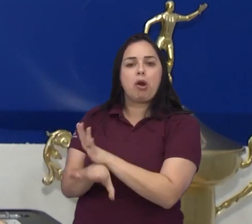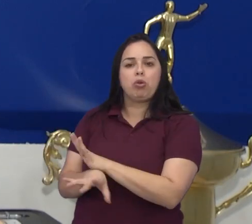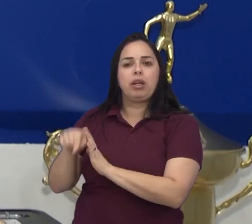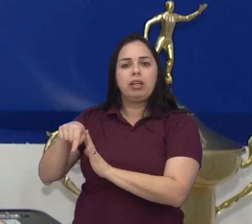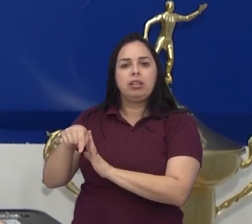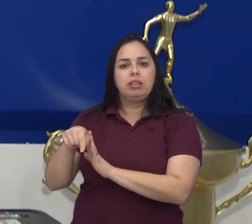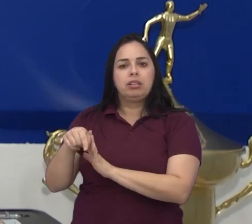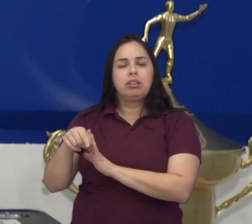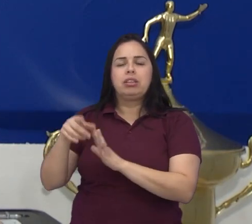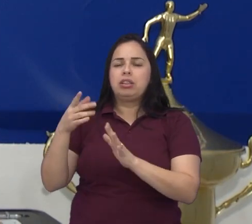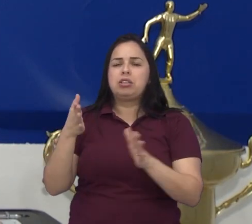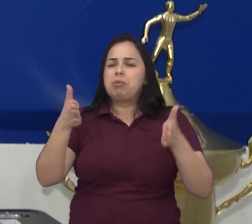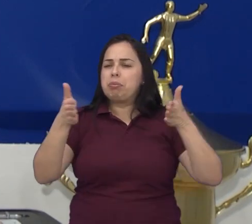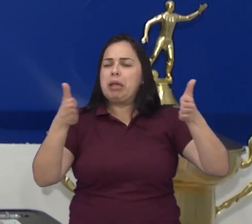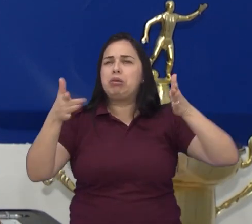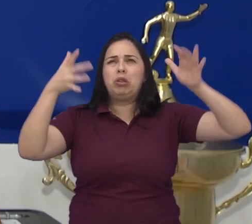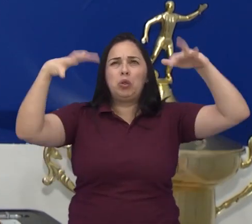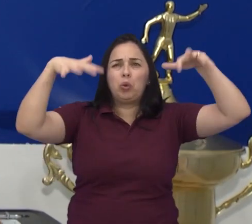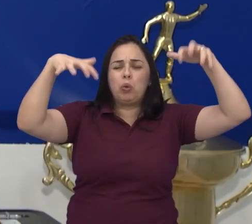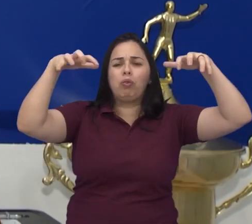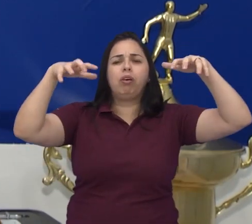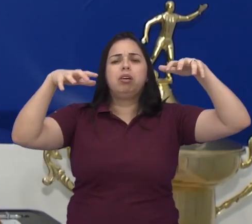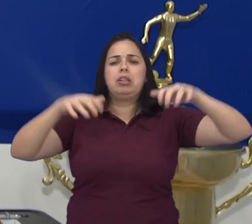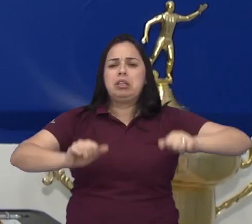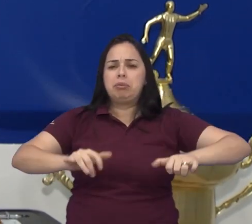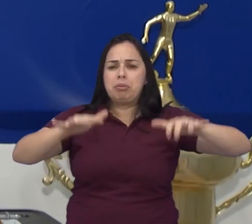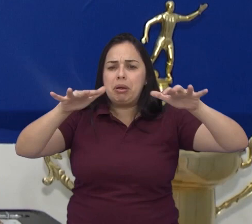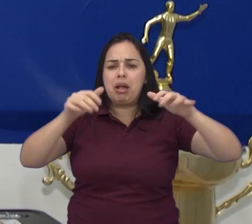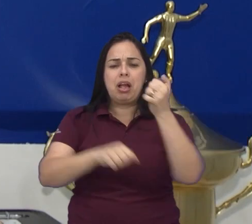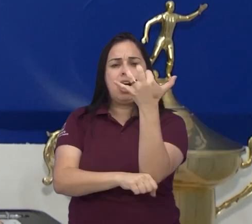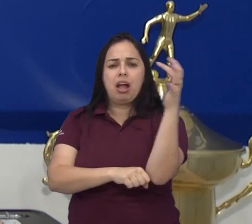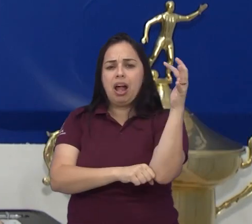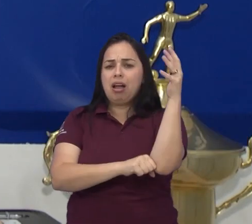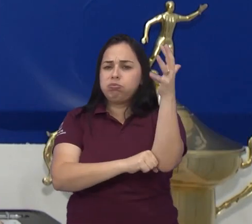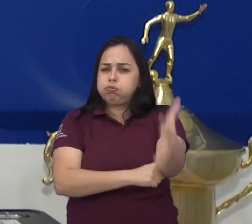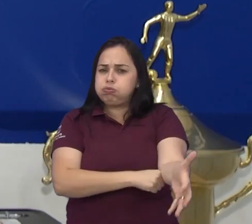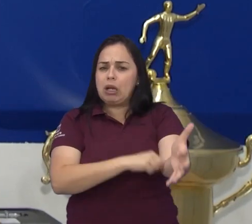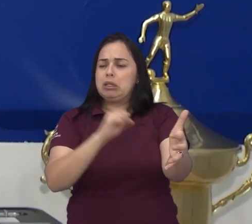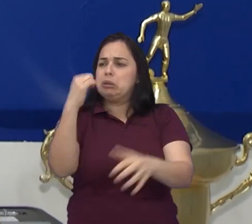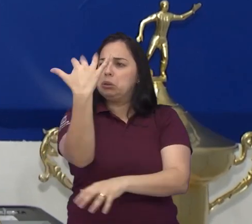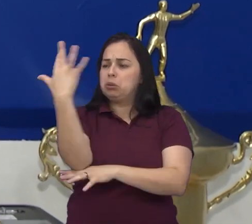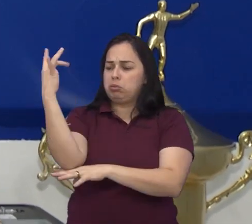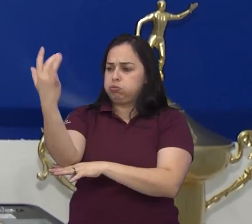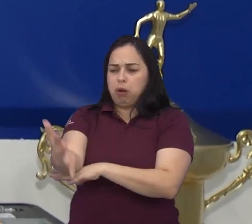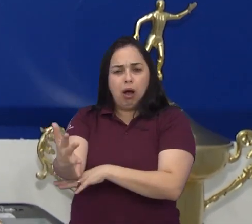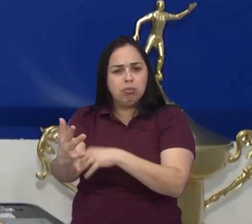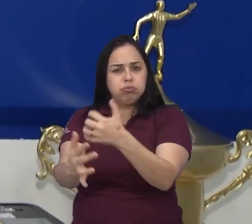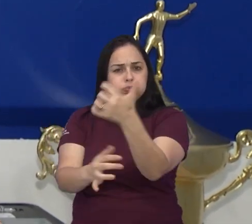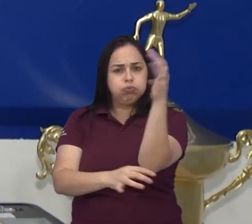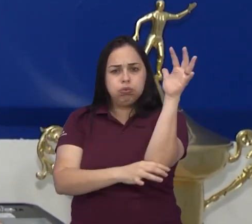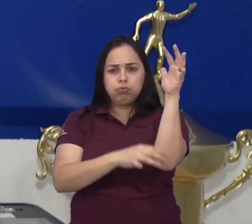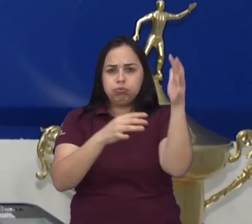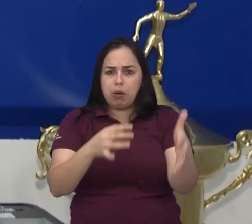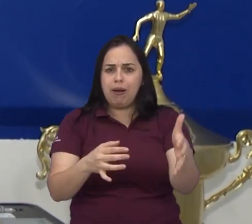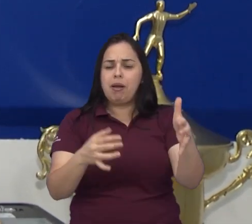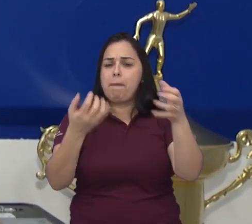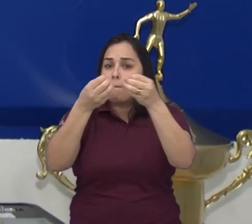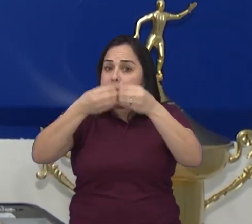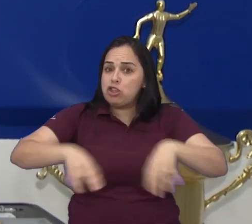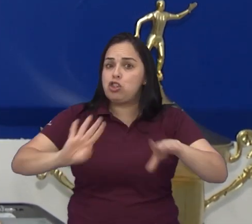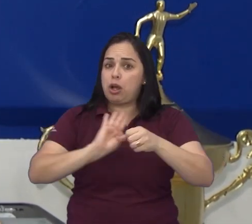vê aí no tempo de chuva, com as enchentes, as árvores que caem na nossa cidade, devasta, né?